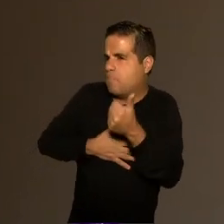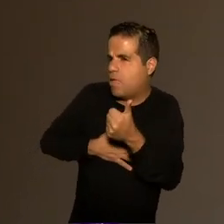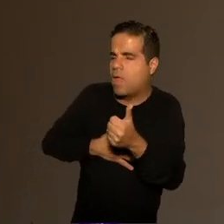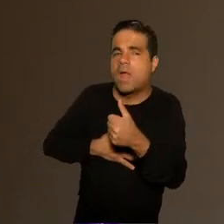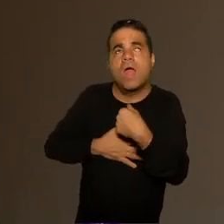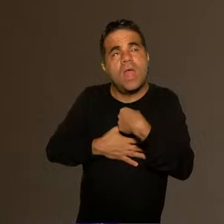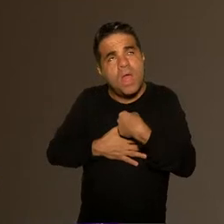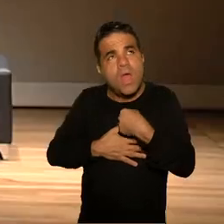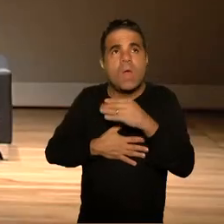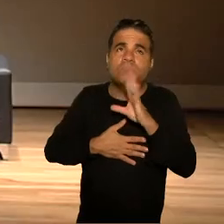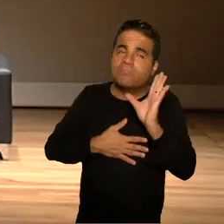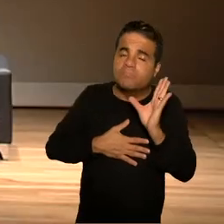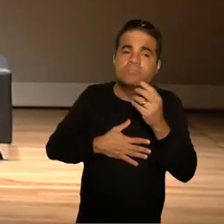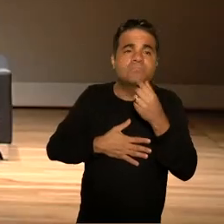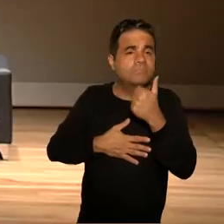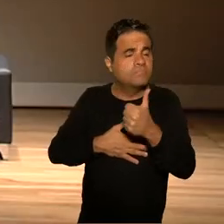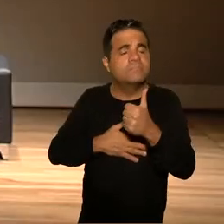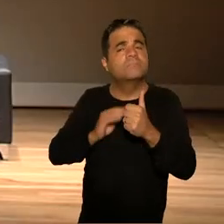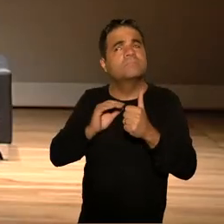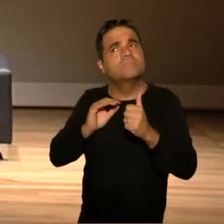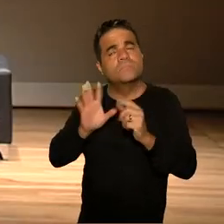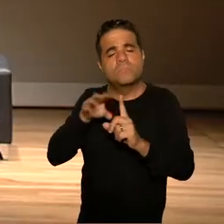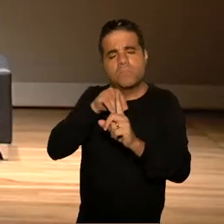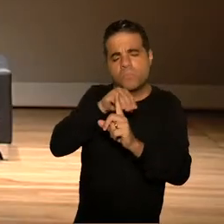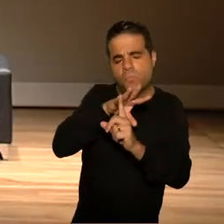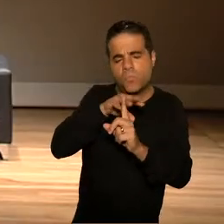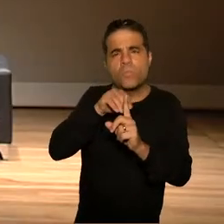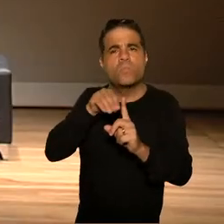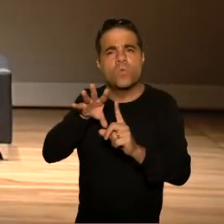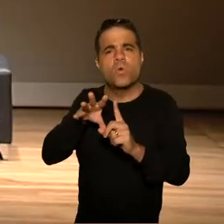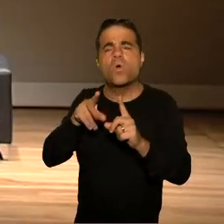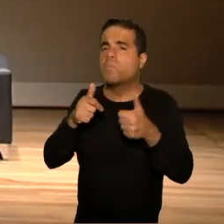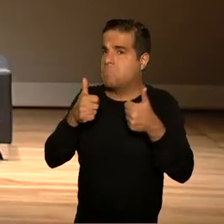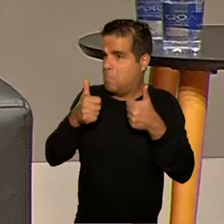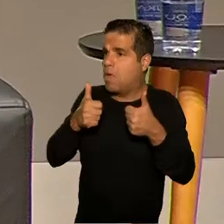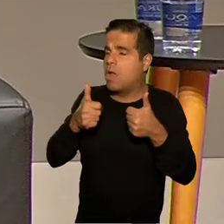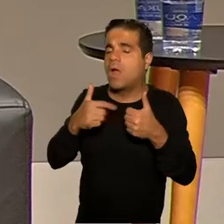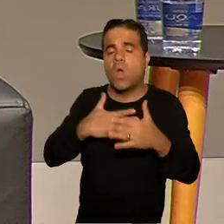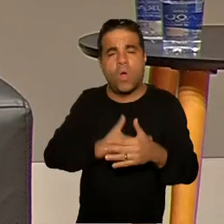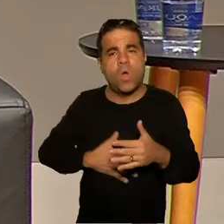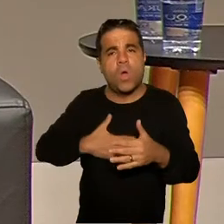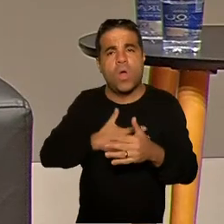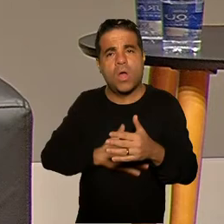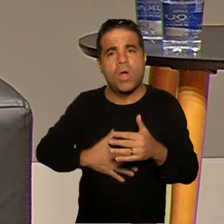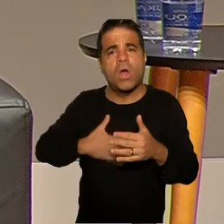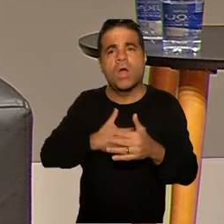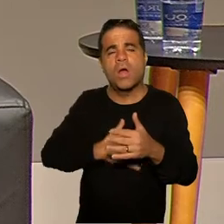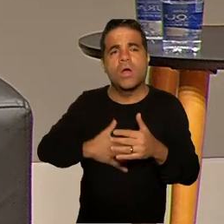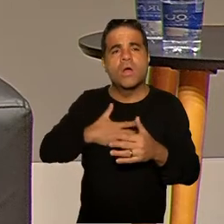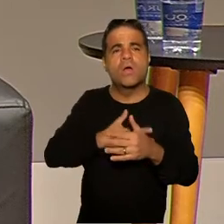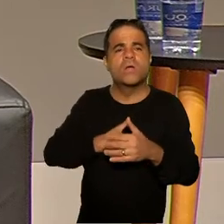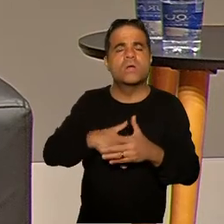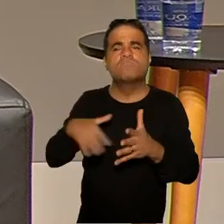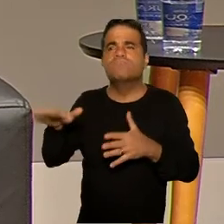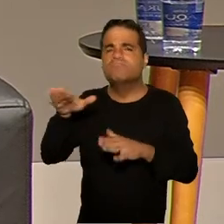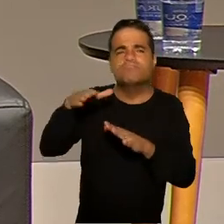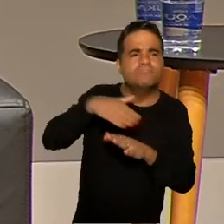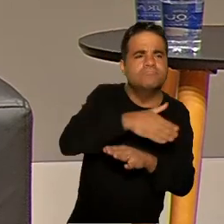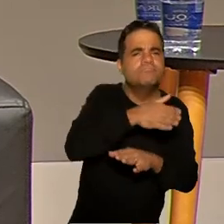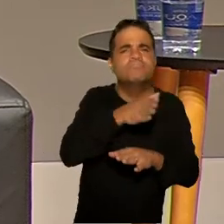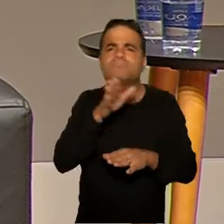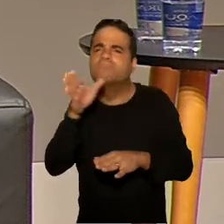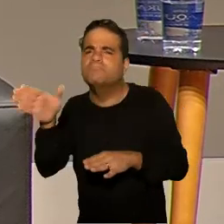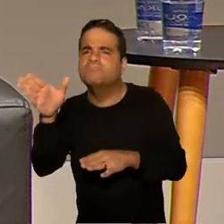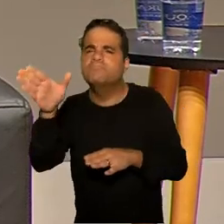eu me vejo sobretudo como mediador com um certo trânsito circulação